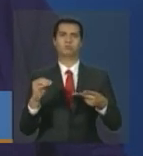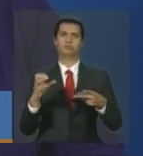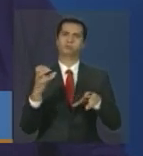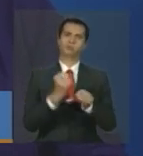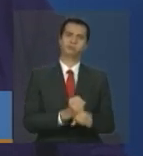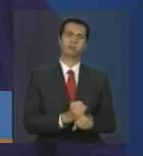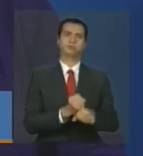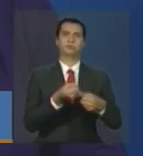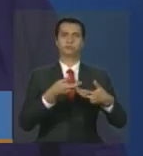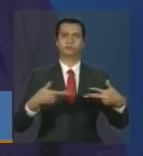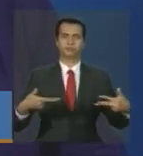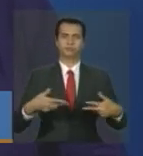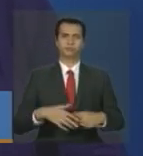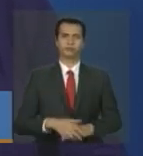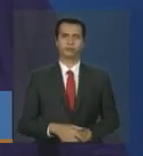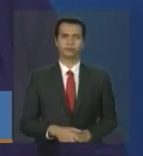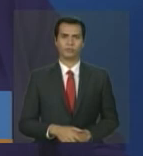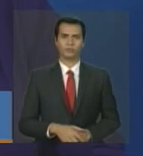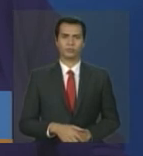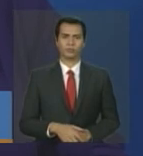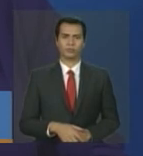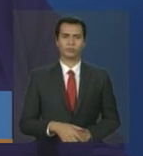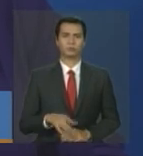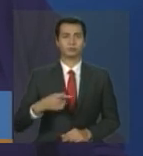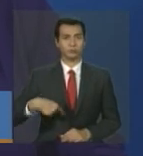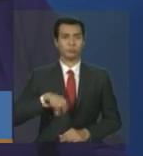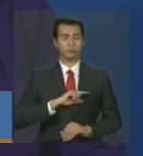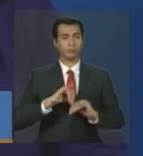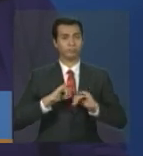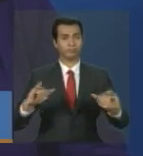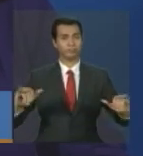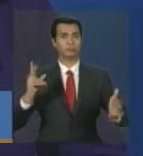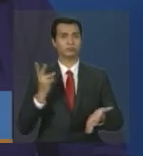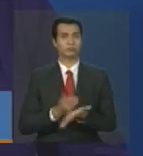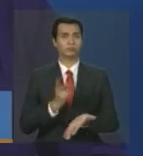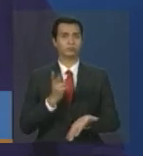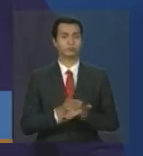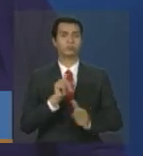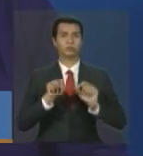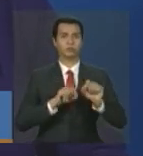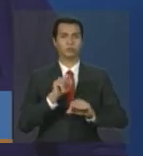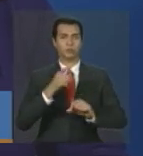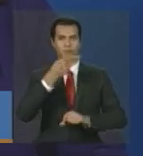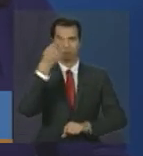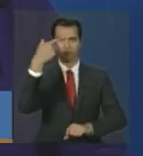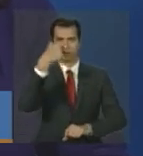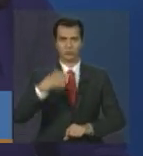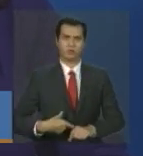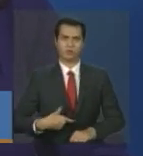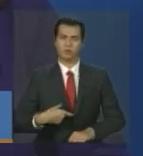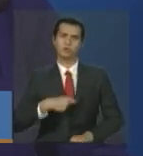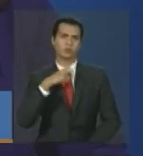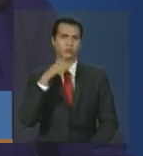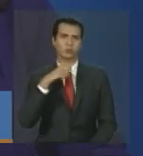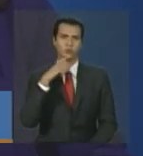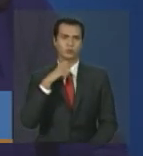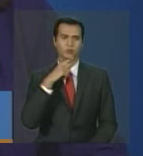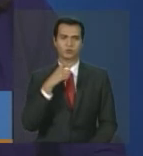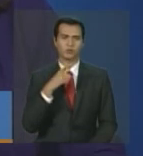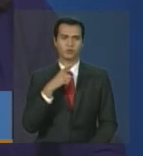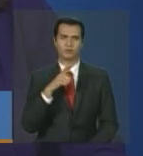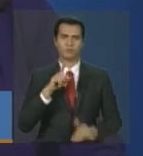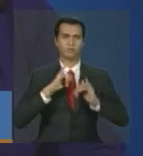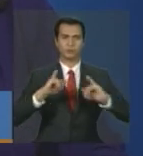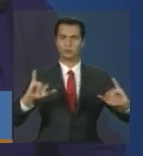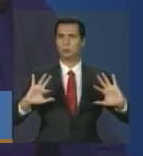Municípios E aí é o que a gente chama atenção sempre é que uma pessoa sozinha certamente não estará